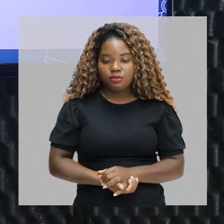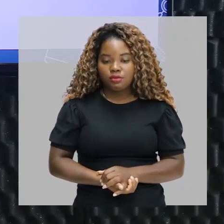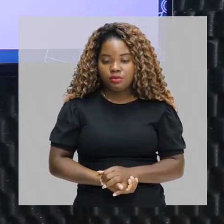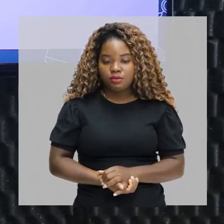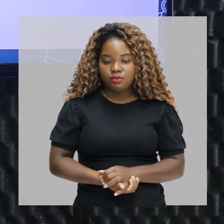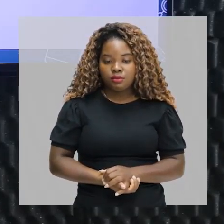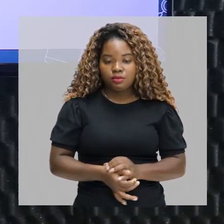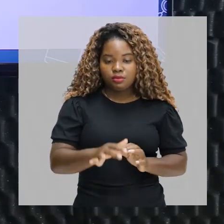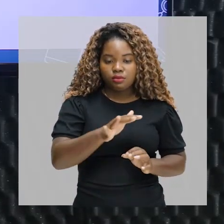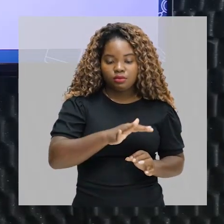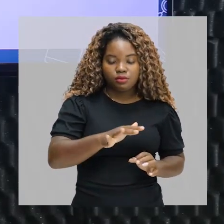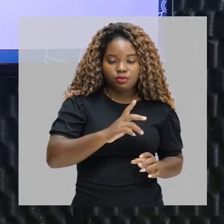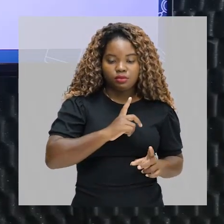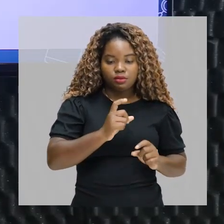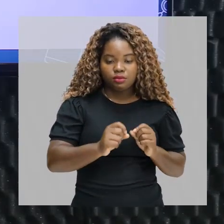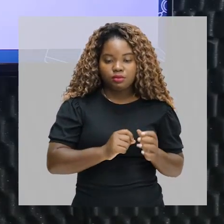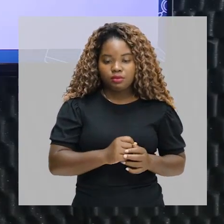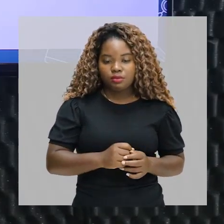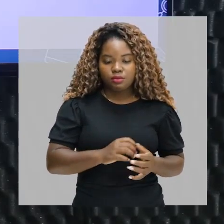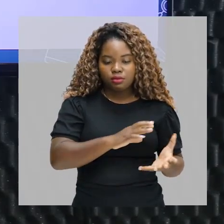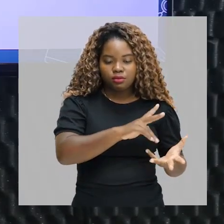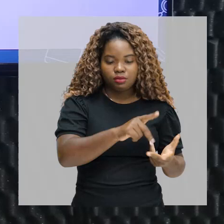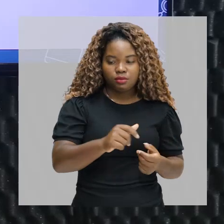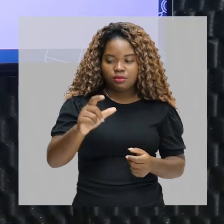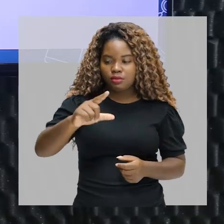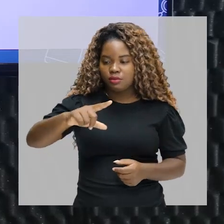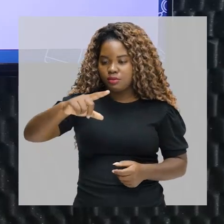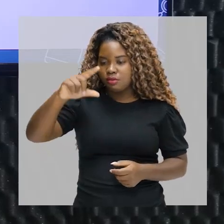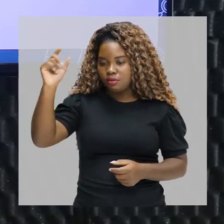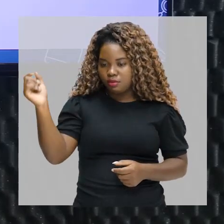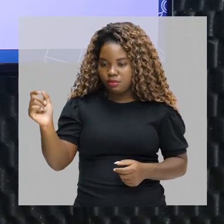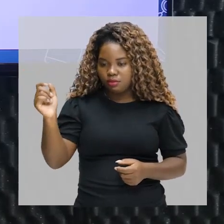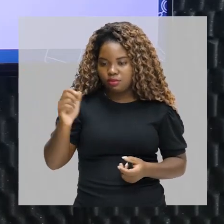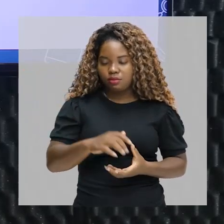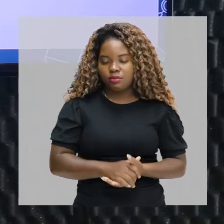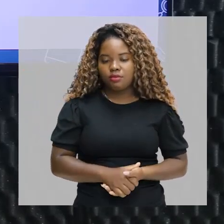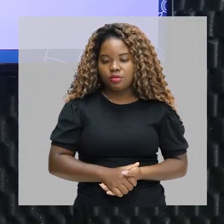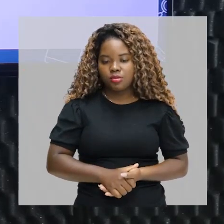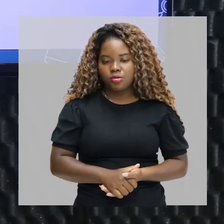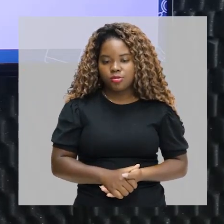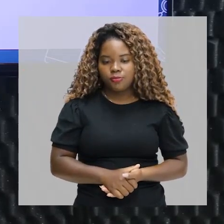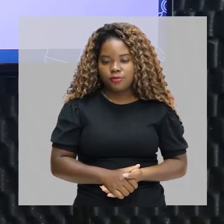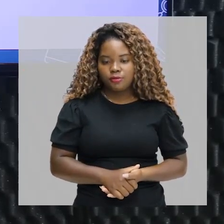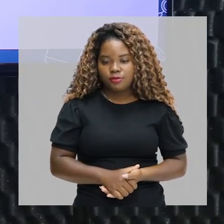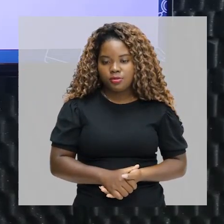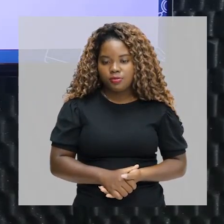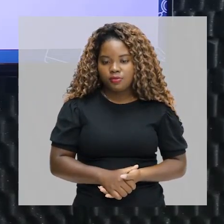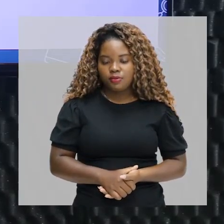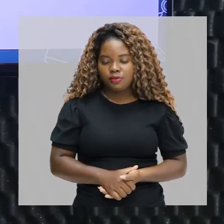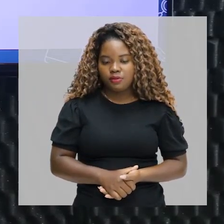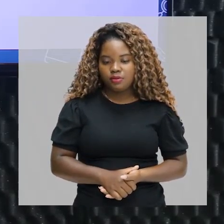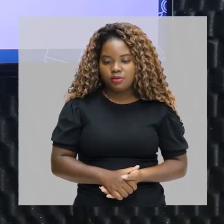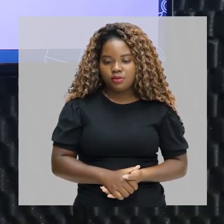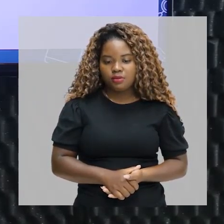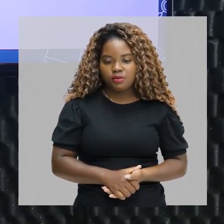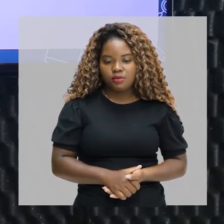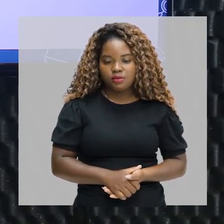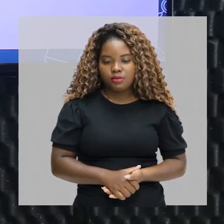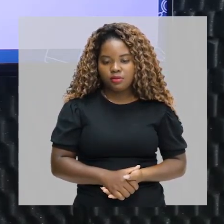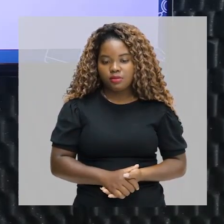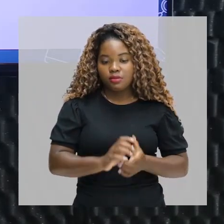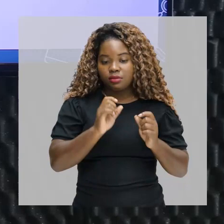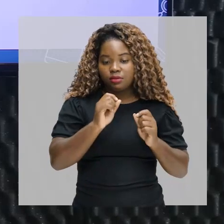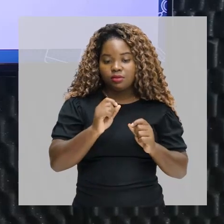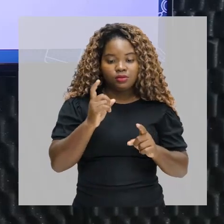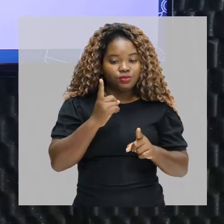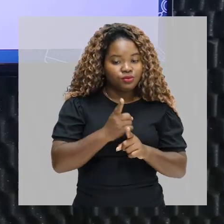que é o espaço que tem entre a Terra e a Lua, tá ok? Isso quando nós saímos da atmosfera da Terra, logicamente, o que nós não